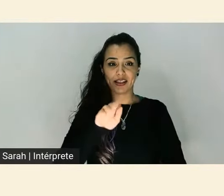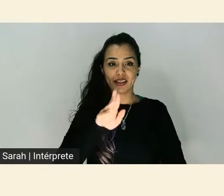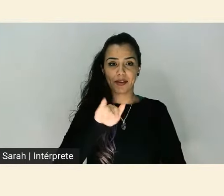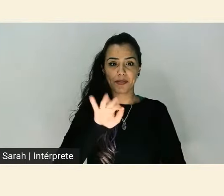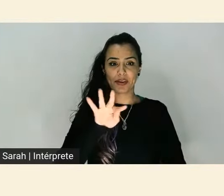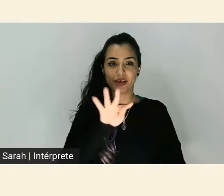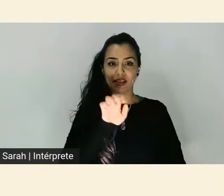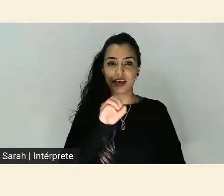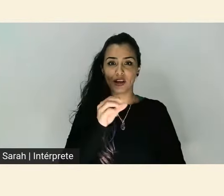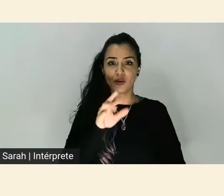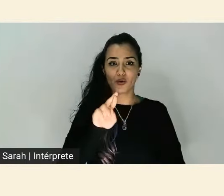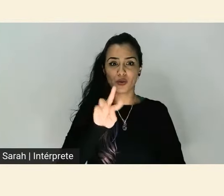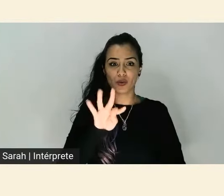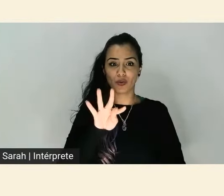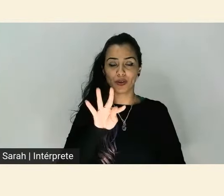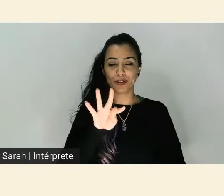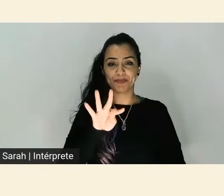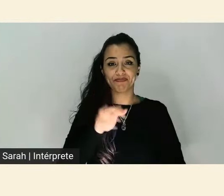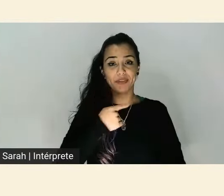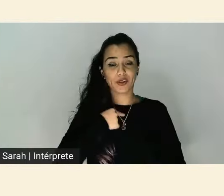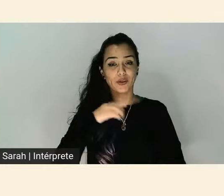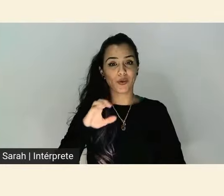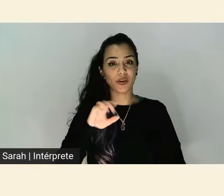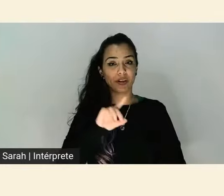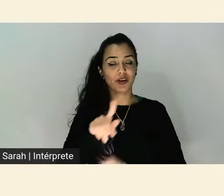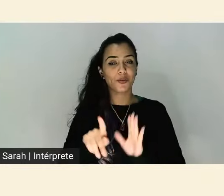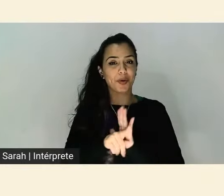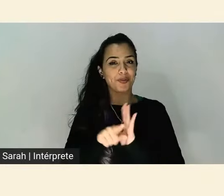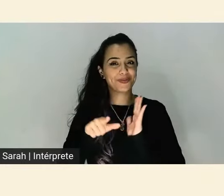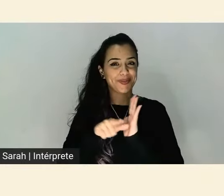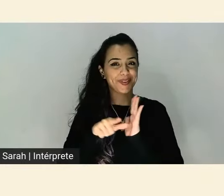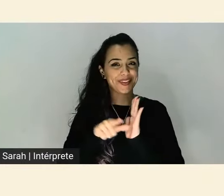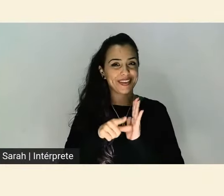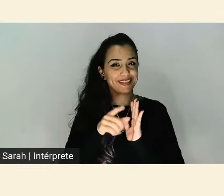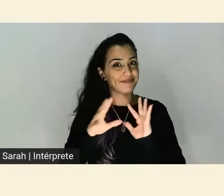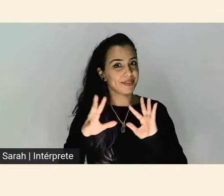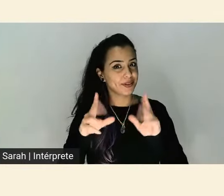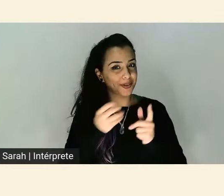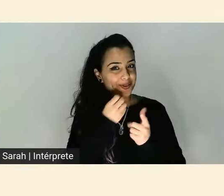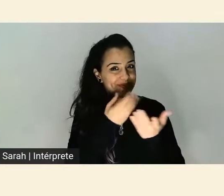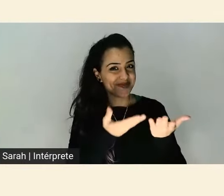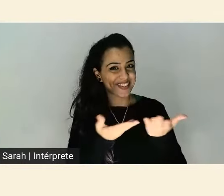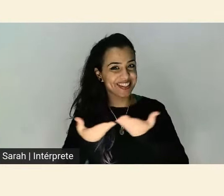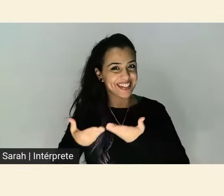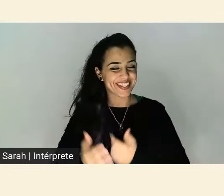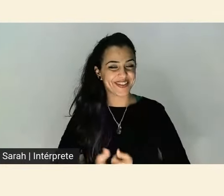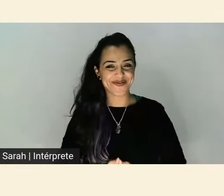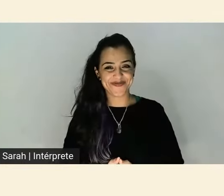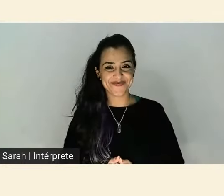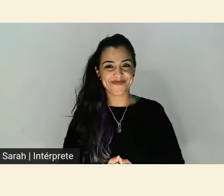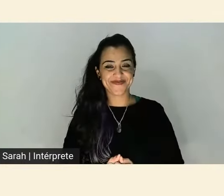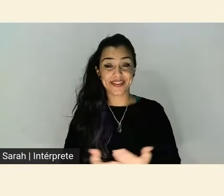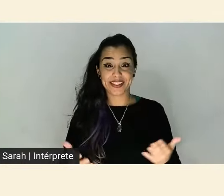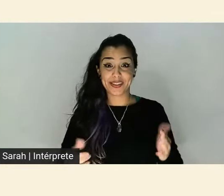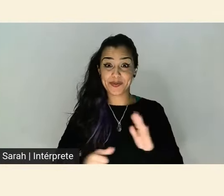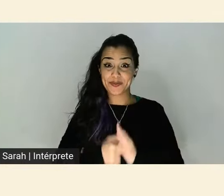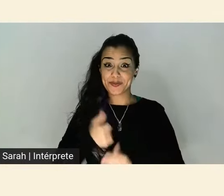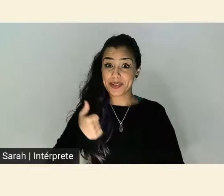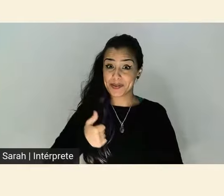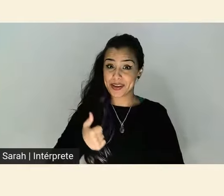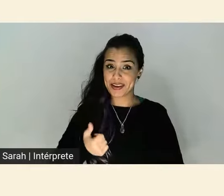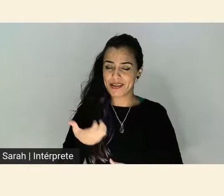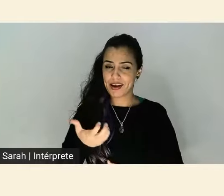do Instituto Moreira Salles. Bem-vindos. Em primeiro lugar, quero aqui aproveitar para